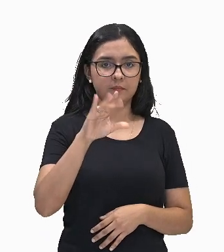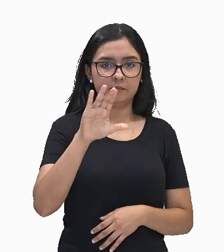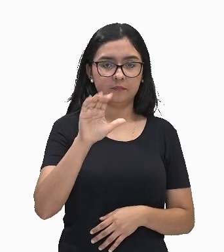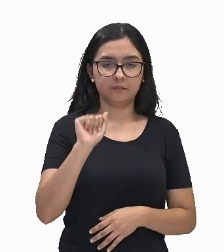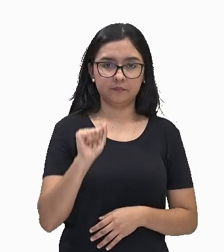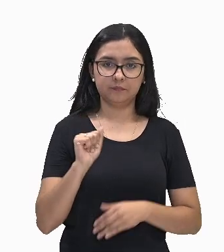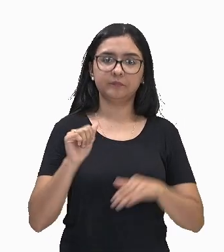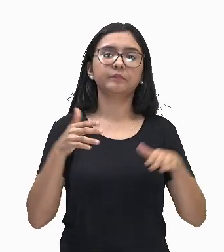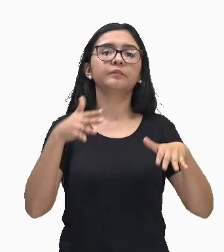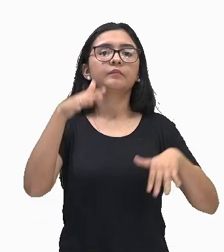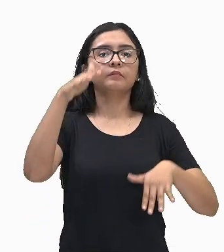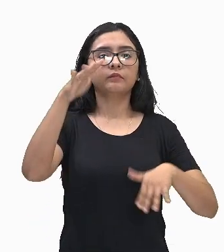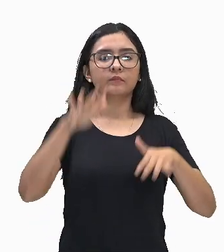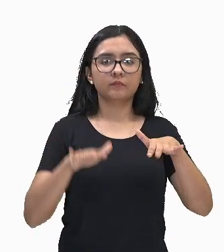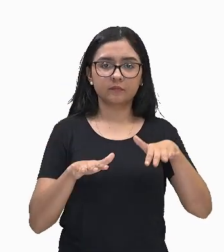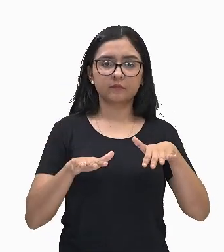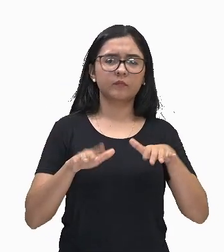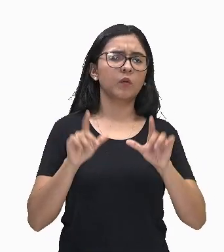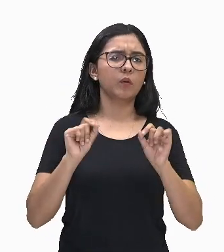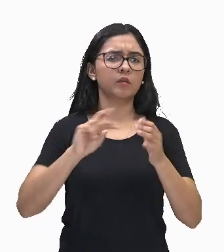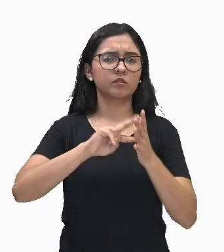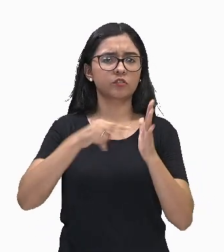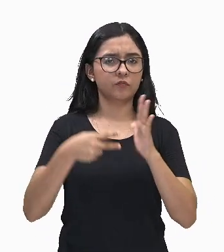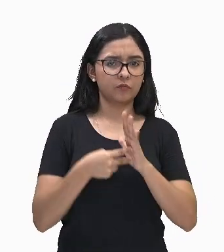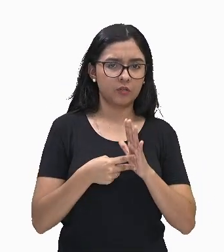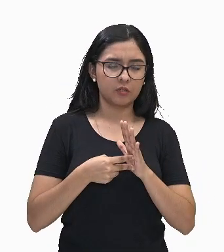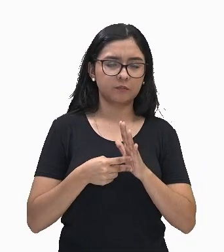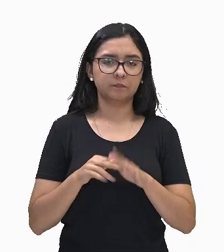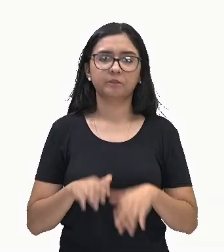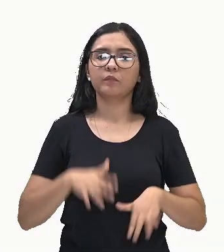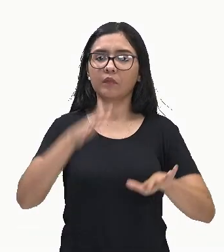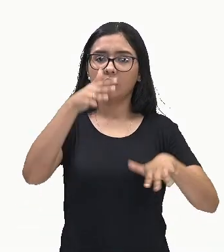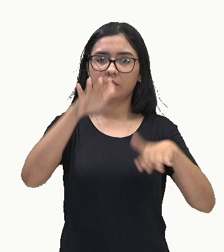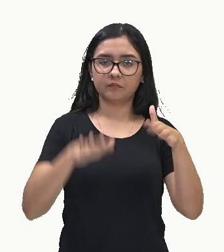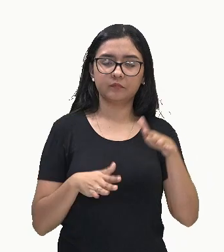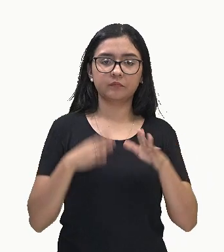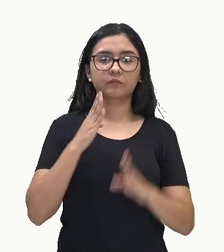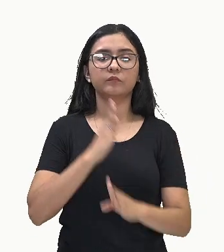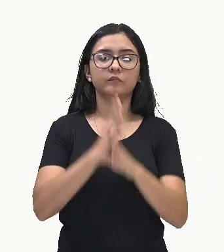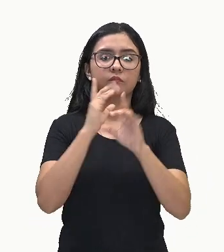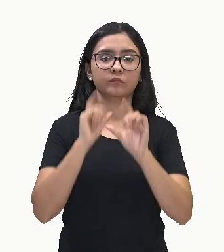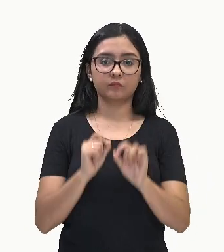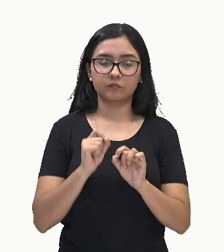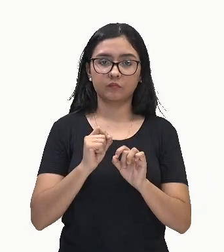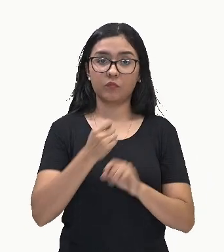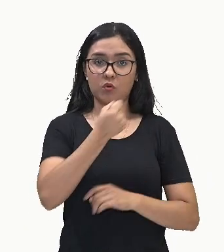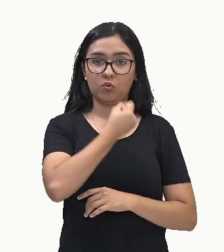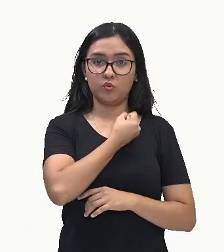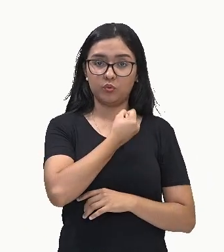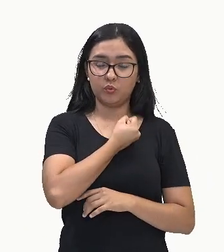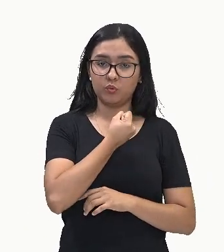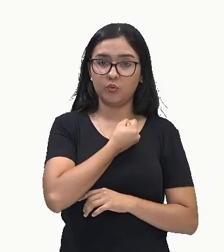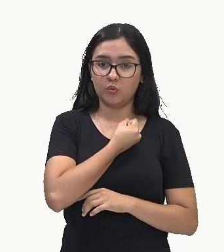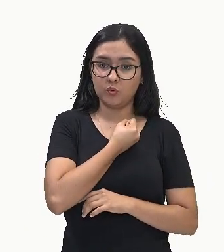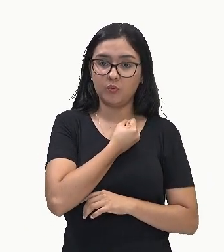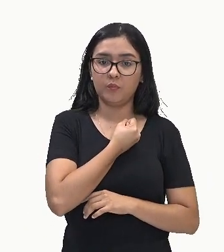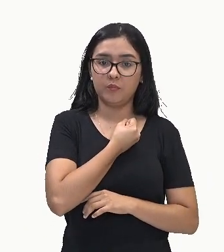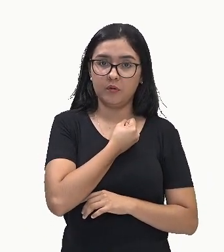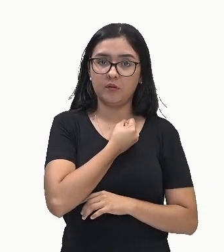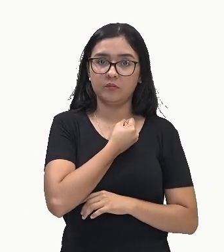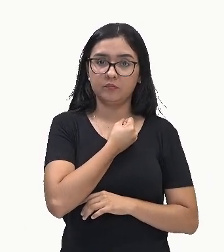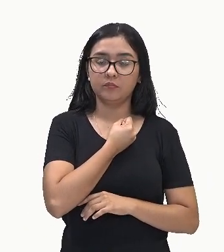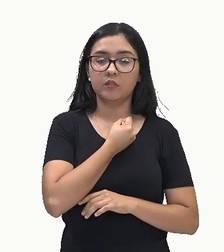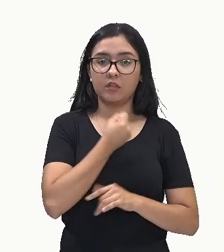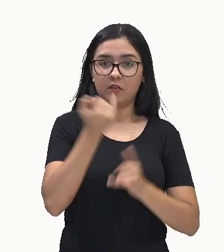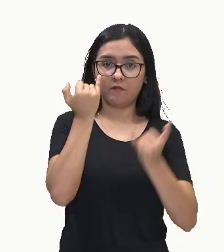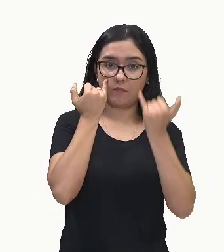que que é a média a média de um conjunto de dados é encontrada somando-se todos os números do conjunto de dados